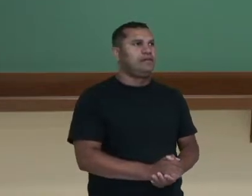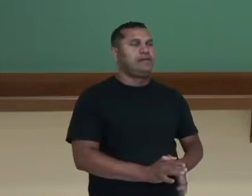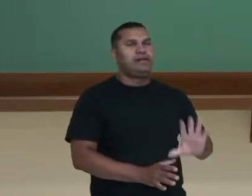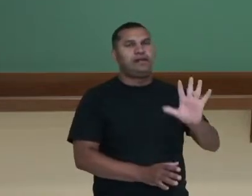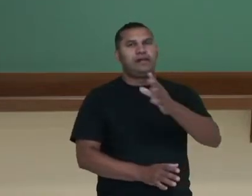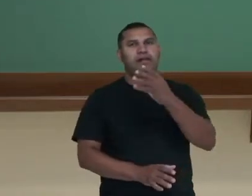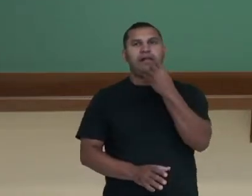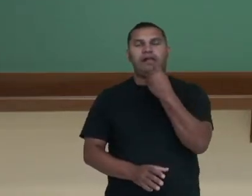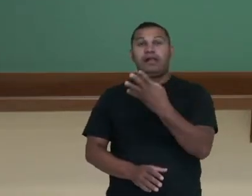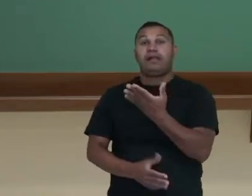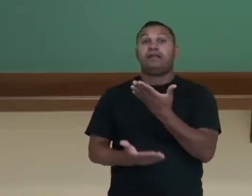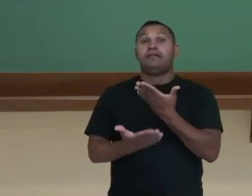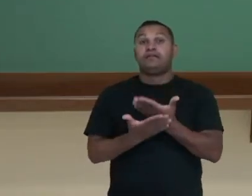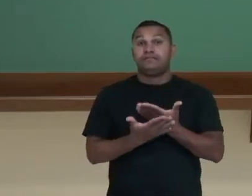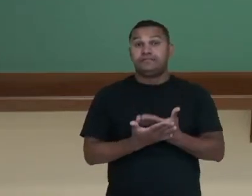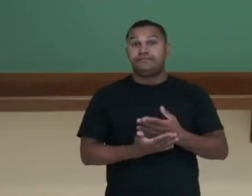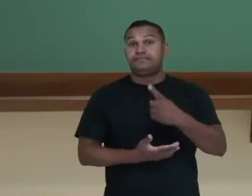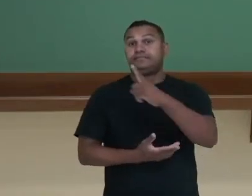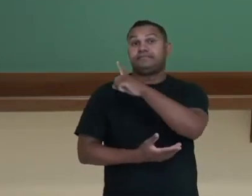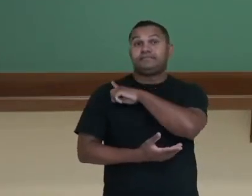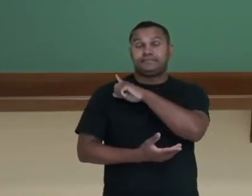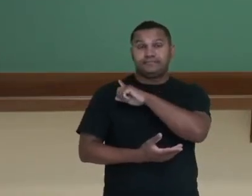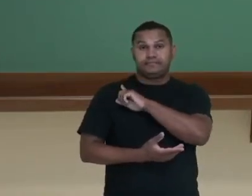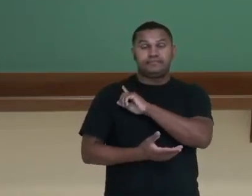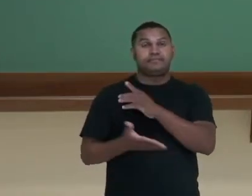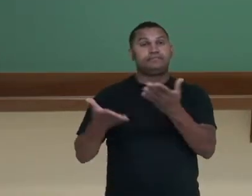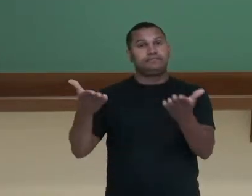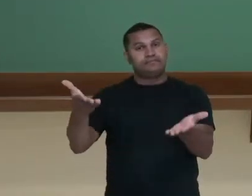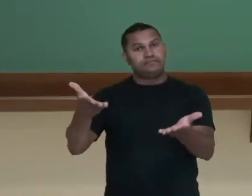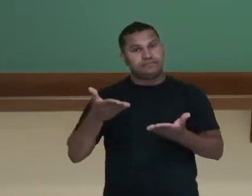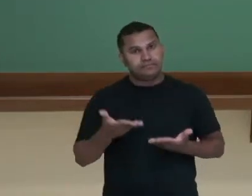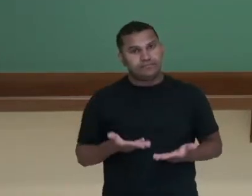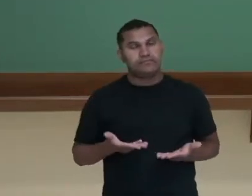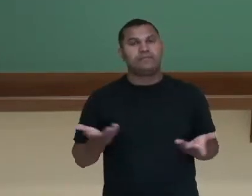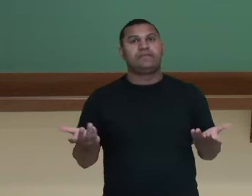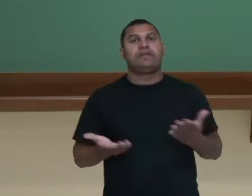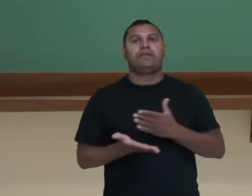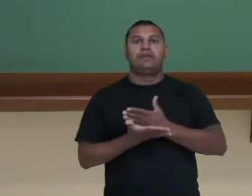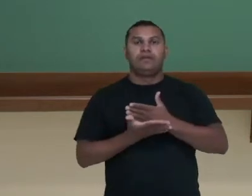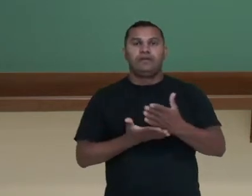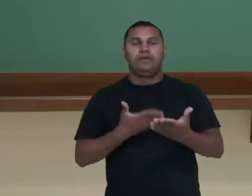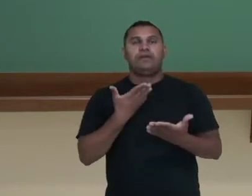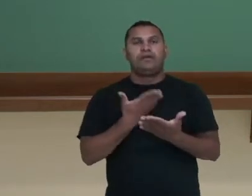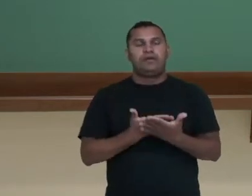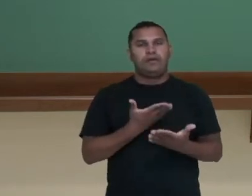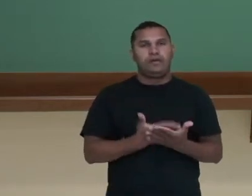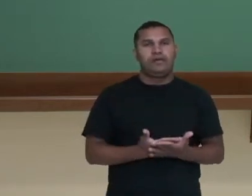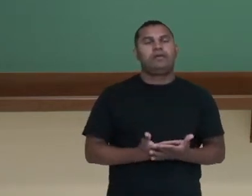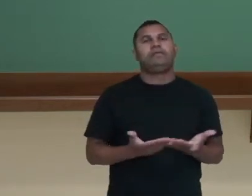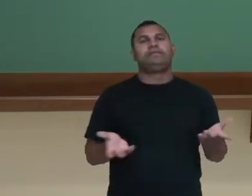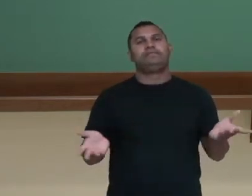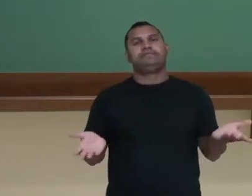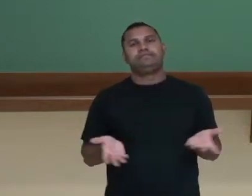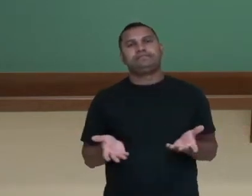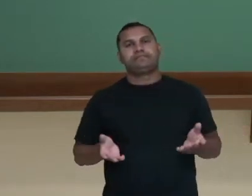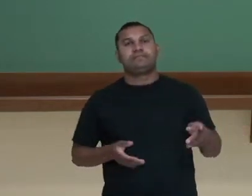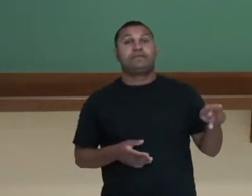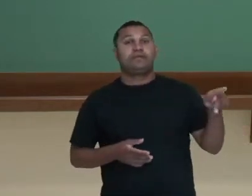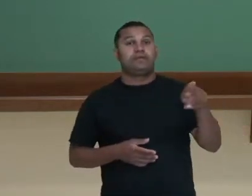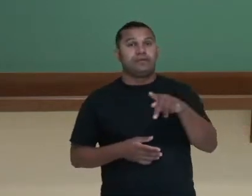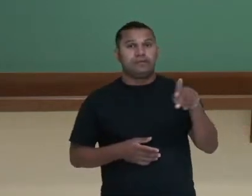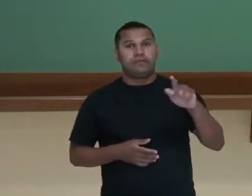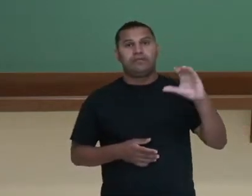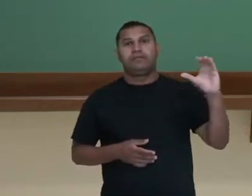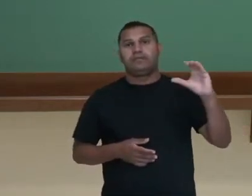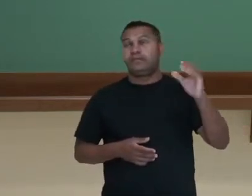Olá, estudantes da primeira série, sejam todos bem-vindos, sejam todas bem-vindas. Eu, professor Paulo Brito,